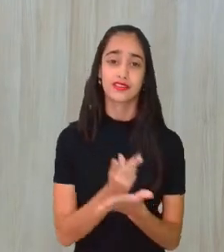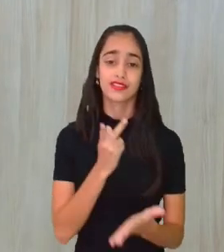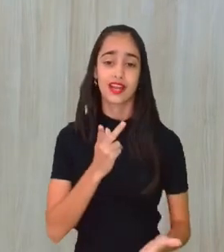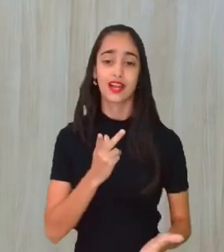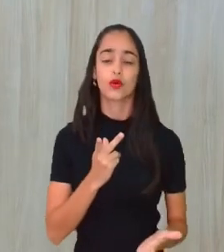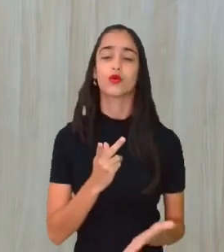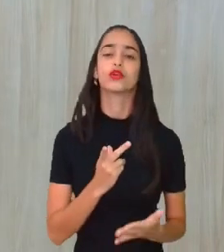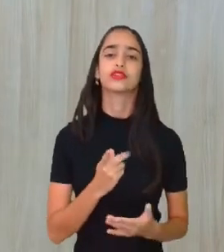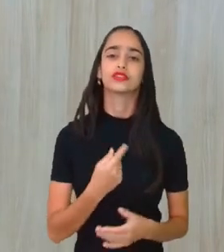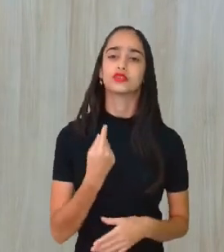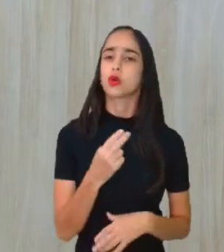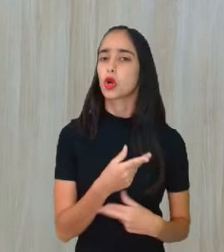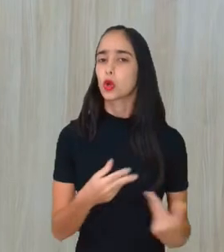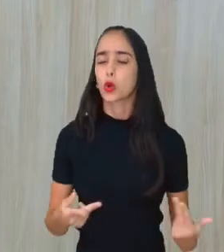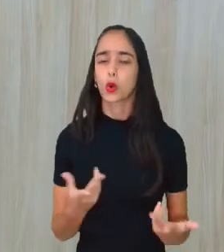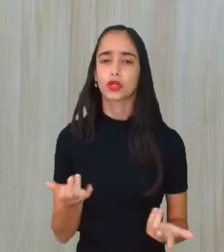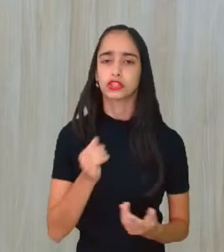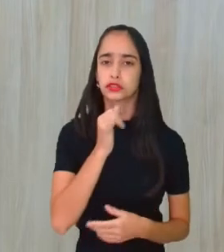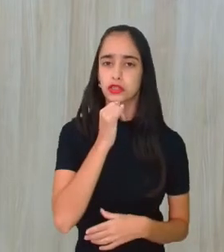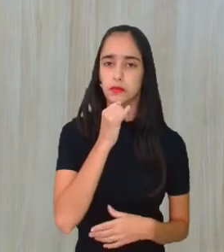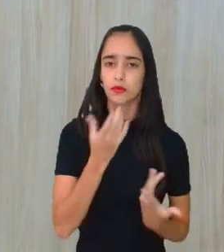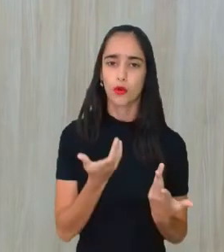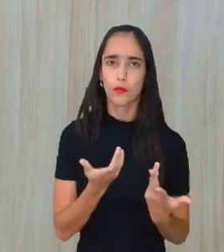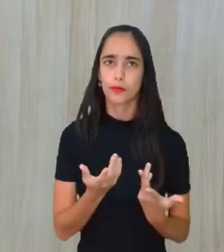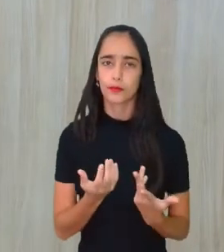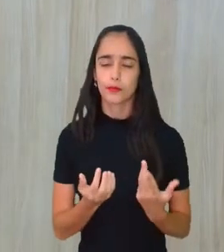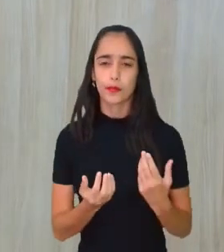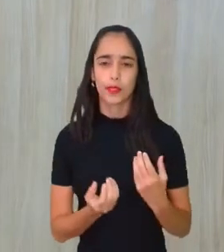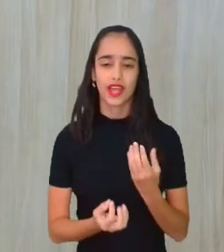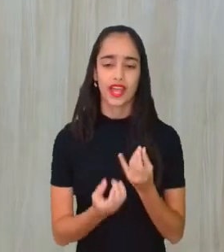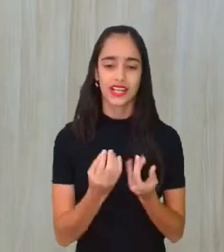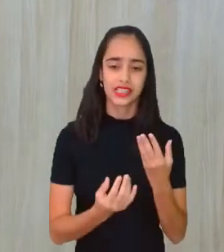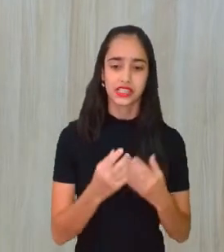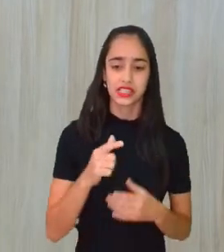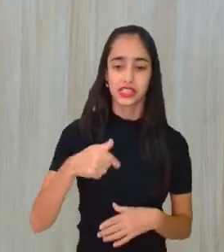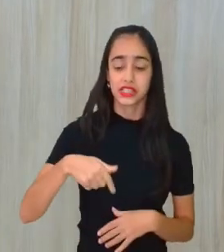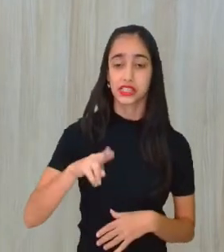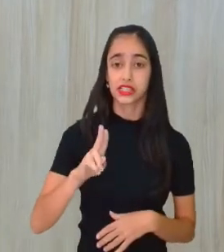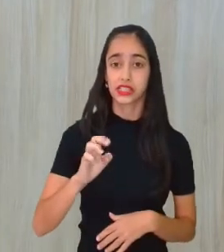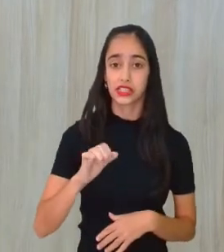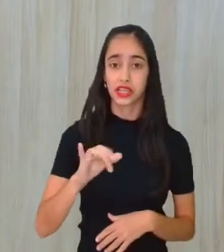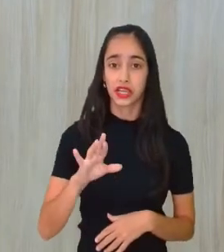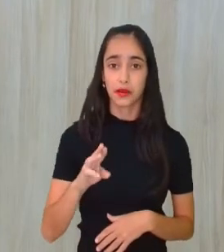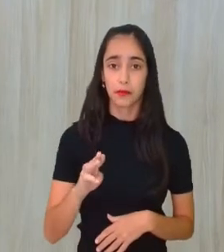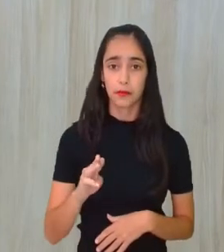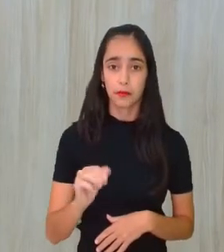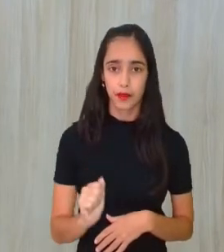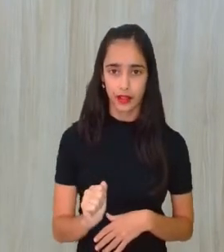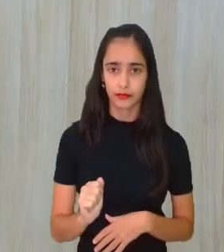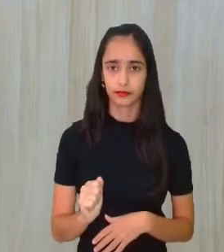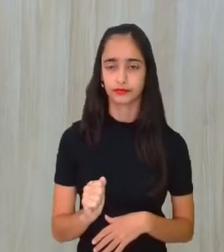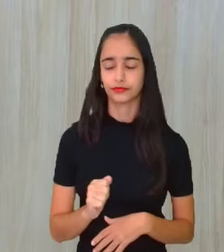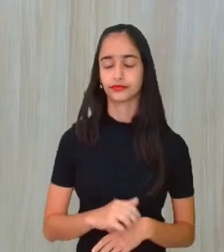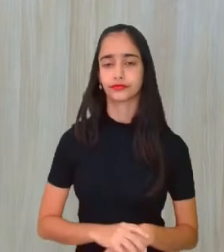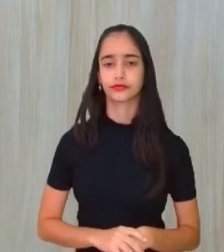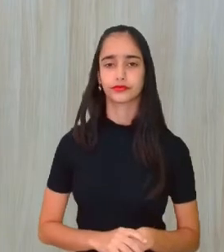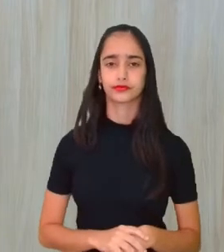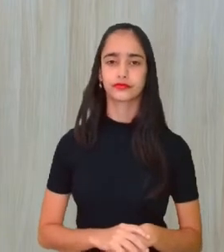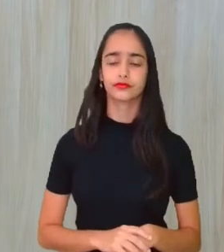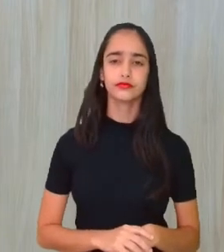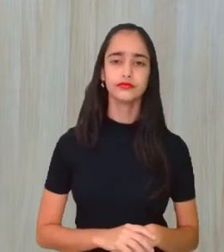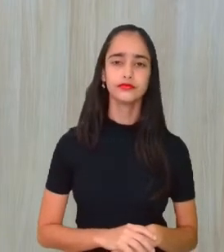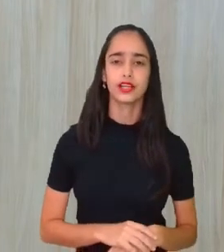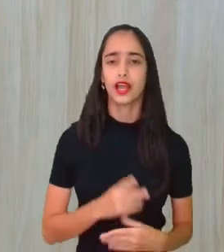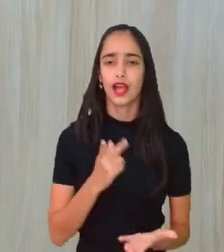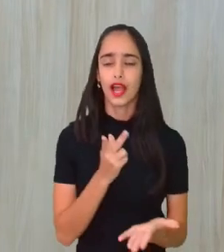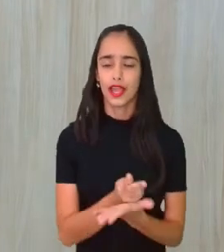no aparelho que você está utilizando. Às vezes é quando a tensão está alta demais, então ele tem um dispositivo e aí